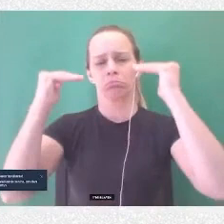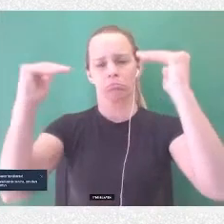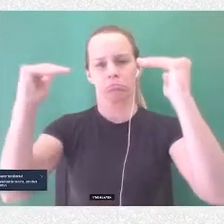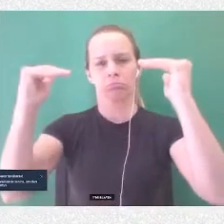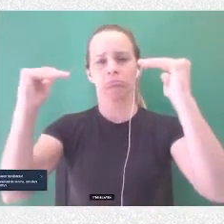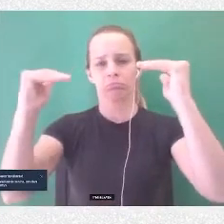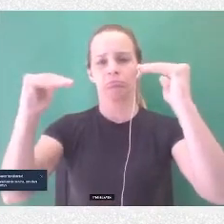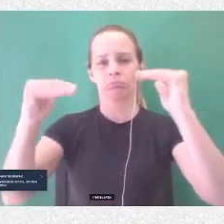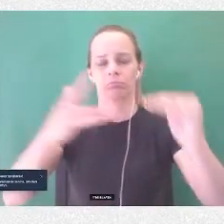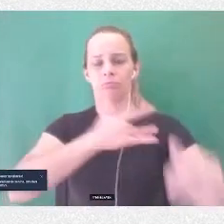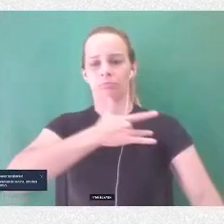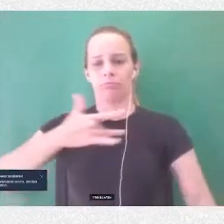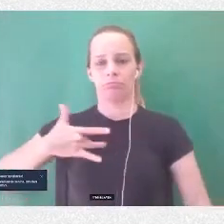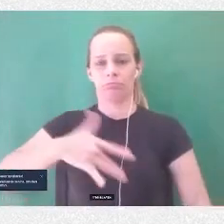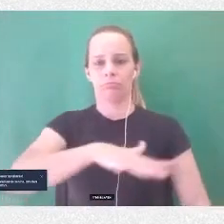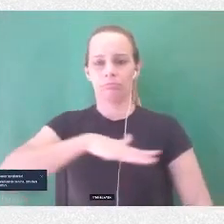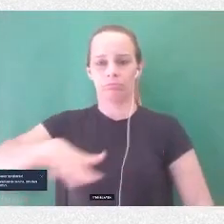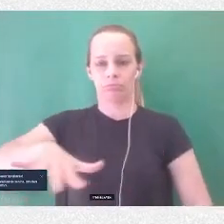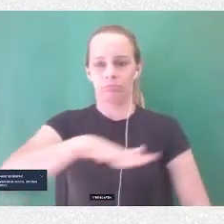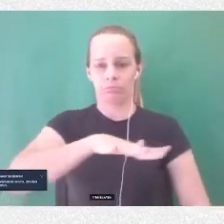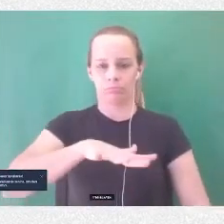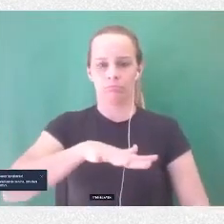de saúde.